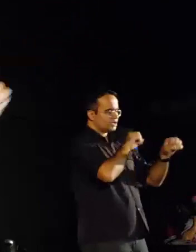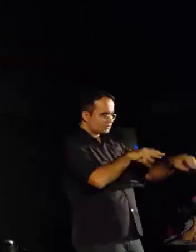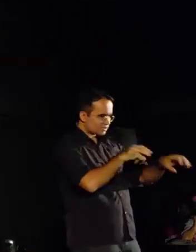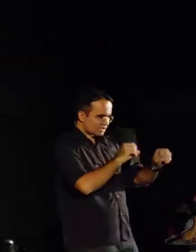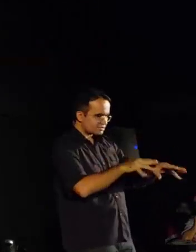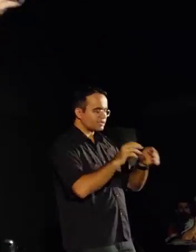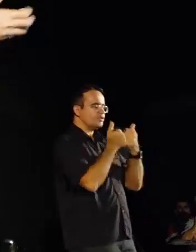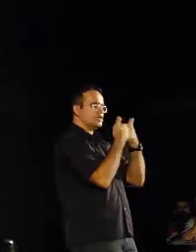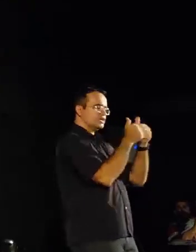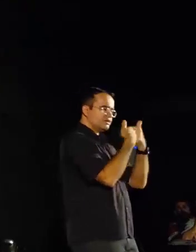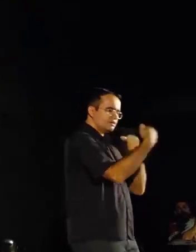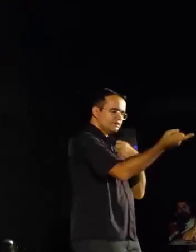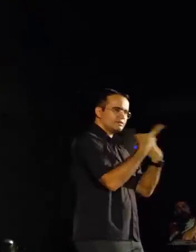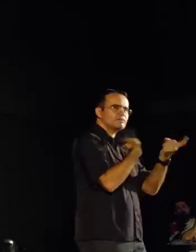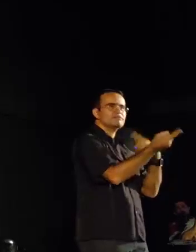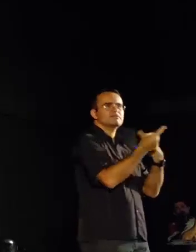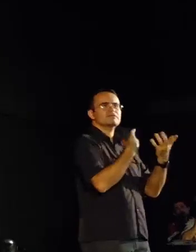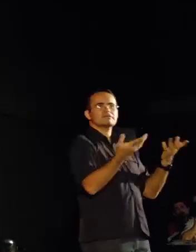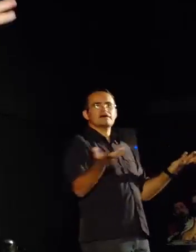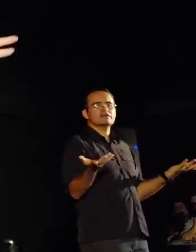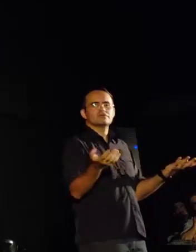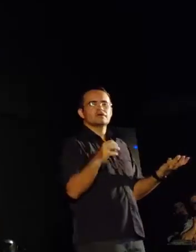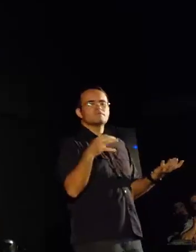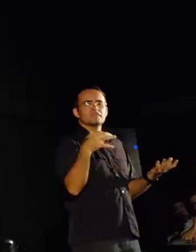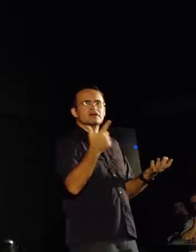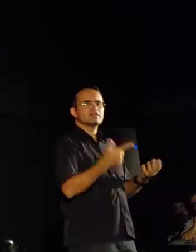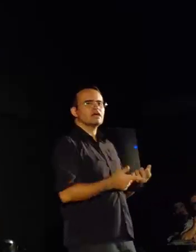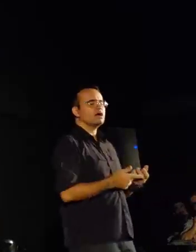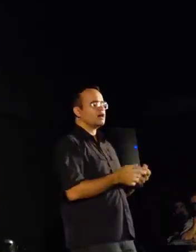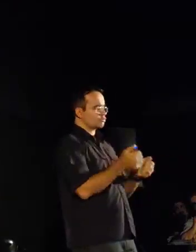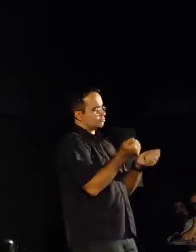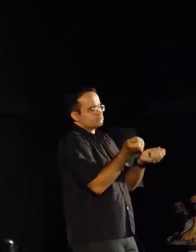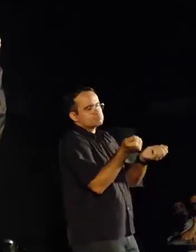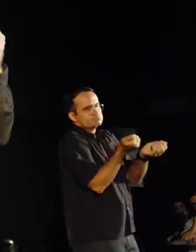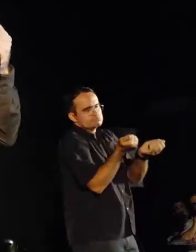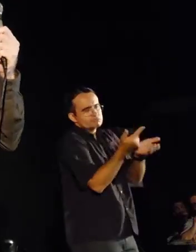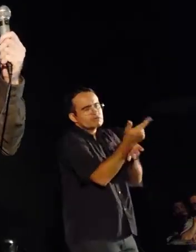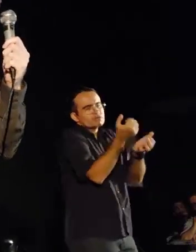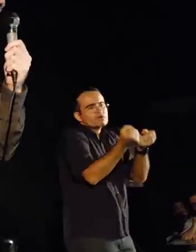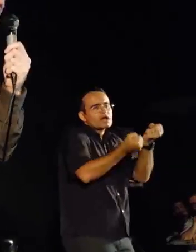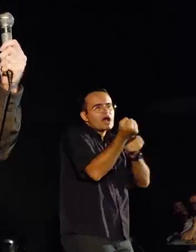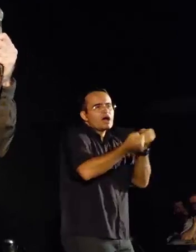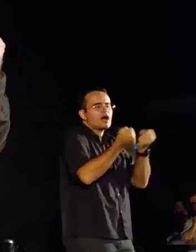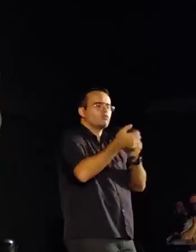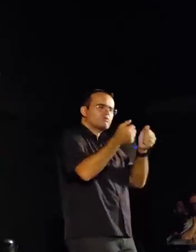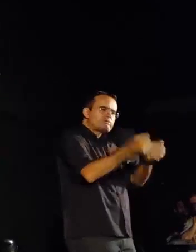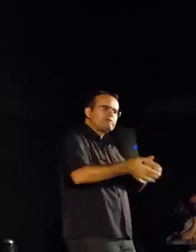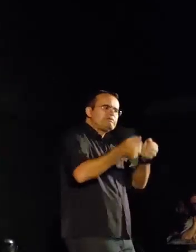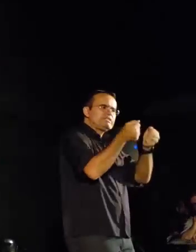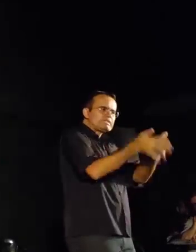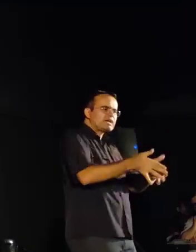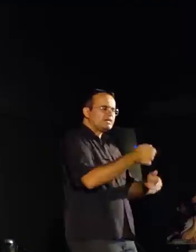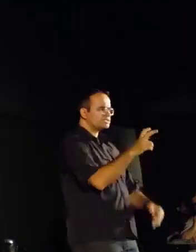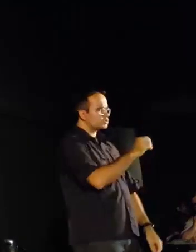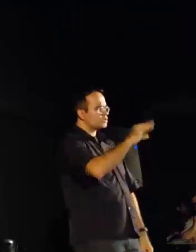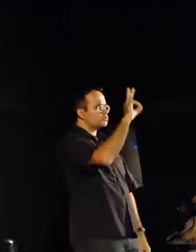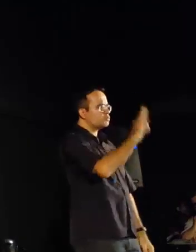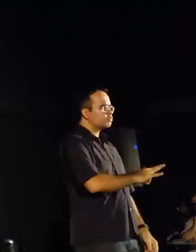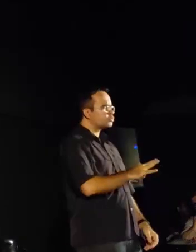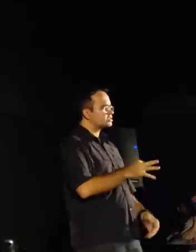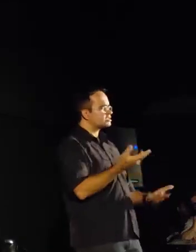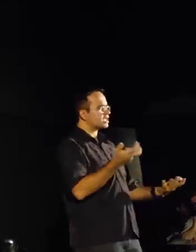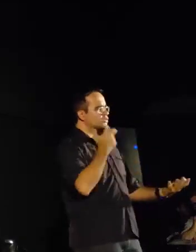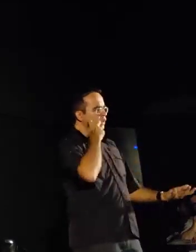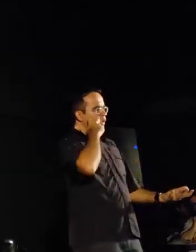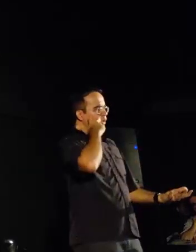iam corroendo o que elas tinham ganho. E mais do que isso, esse processo de desenvolvimento que o Brasil passou, por